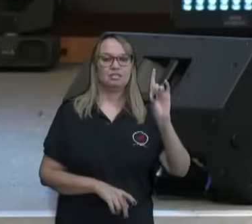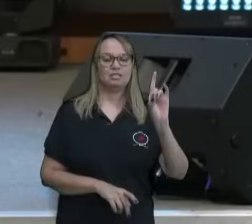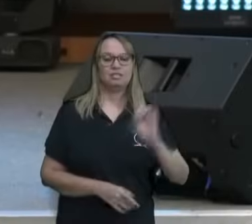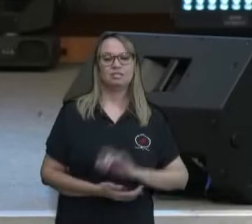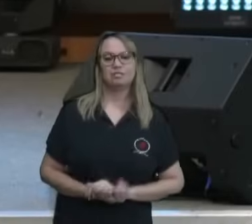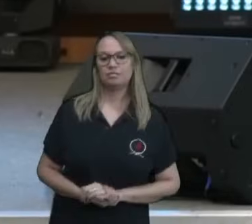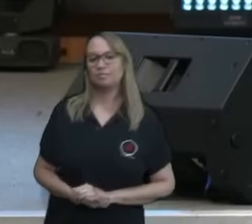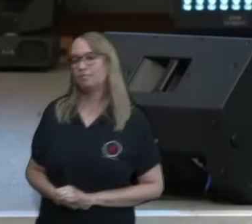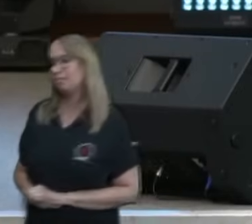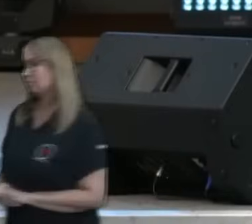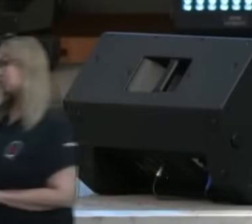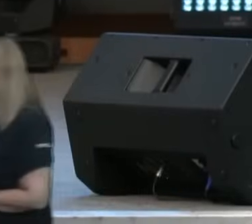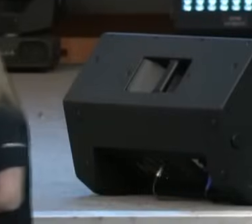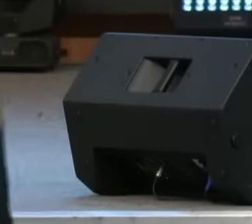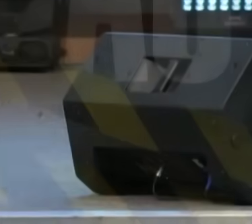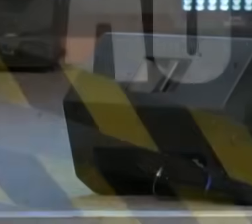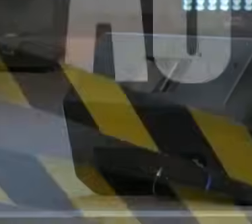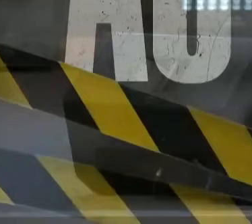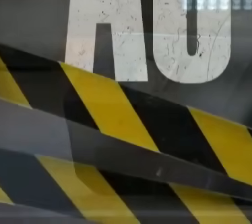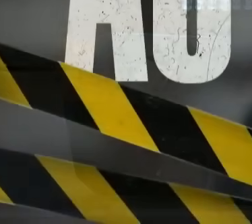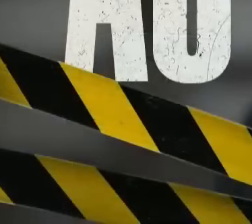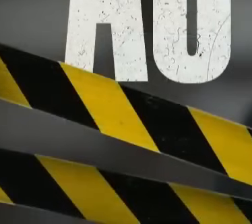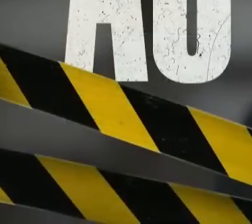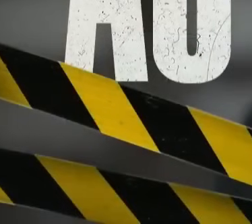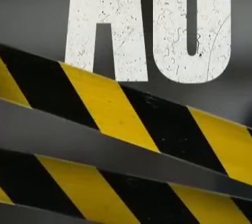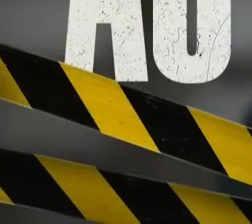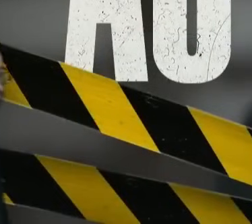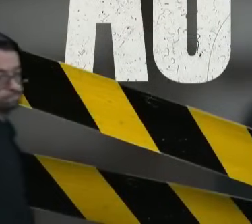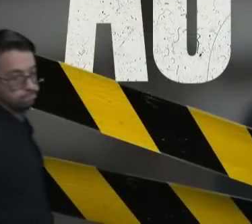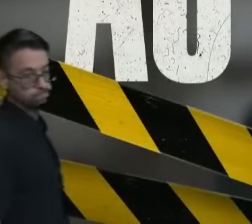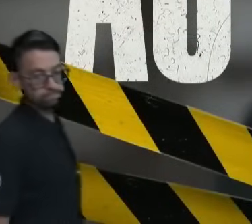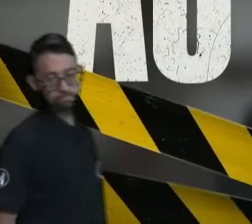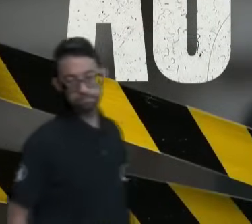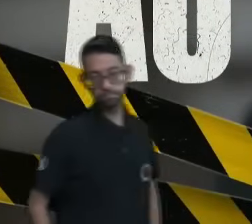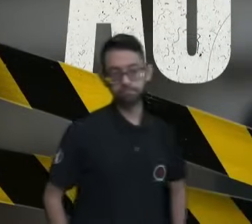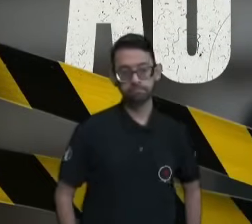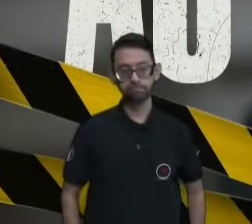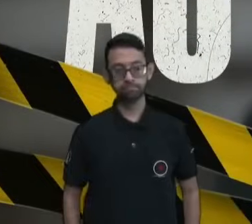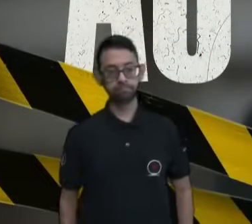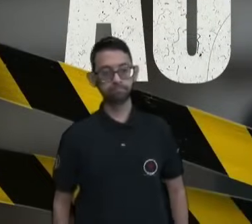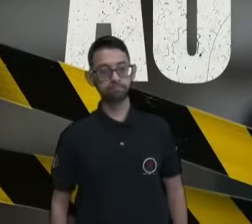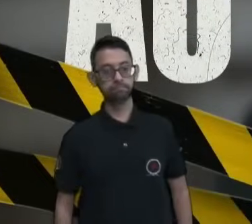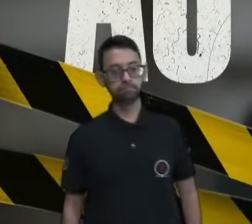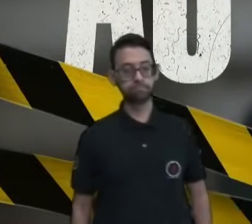Abra sua Bíblia em segunda Coríntios Capítulo 1 do versículo 1 ao